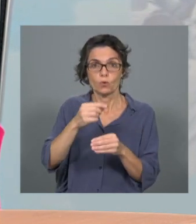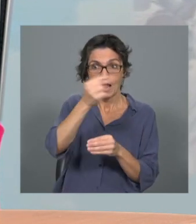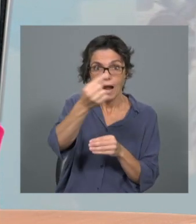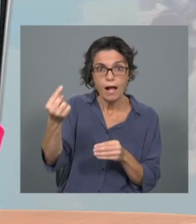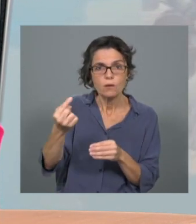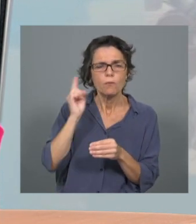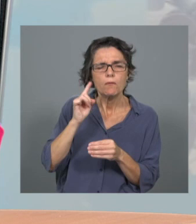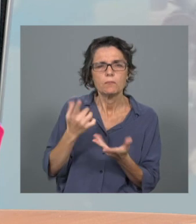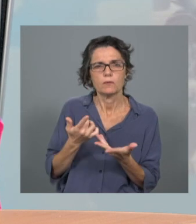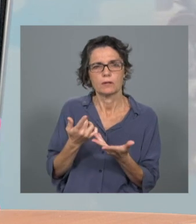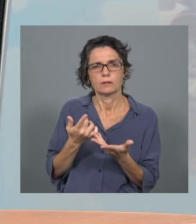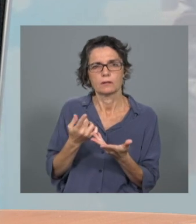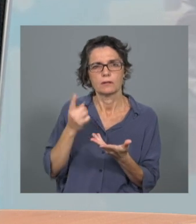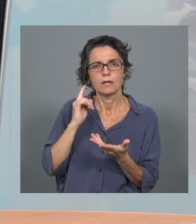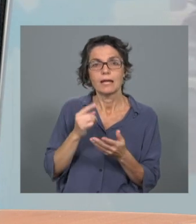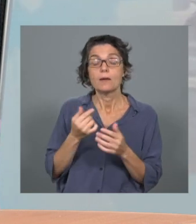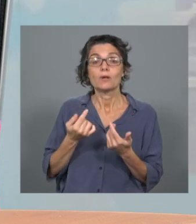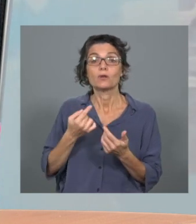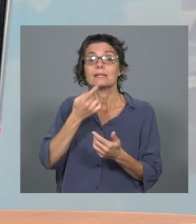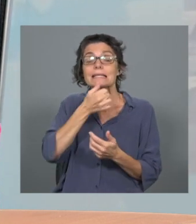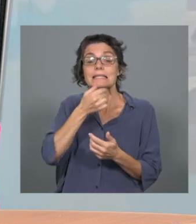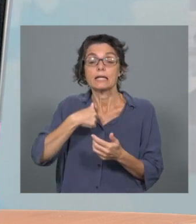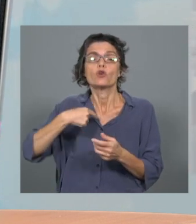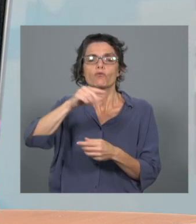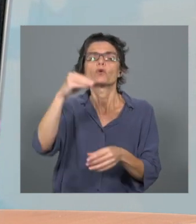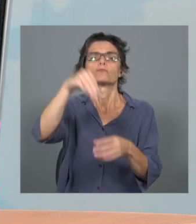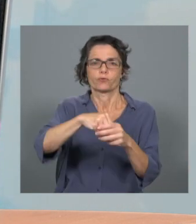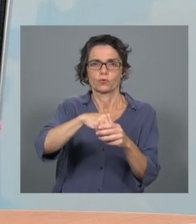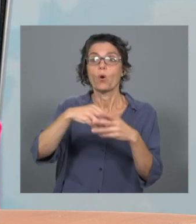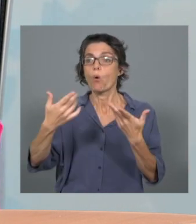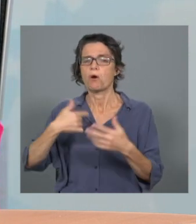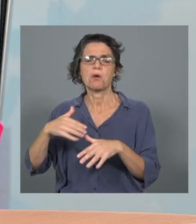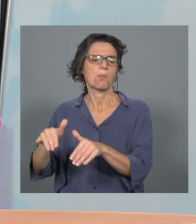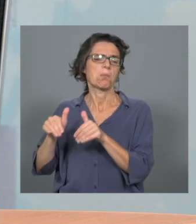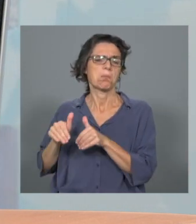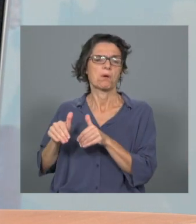votar ou ao não votarmos exatamente em quem